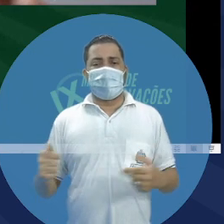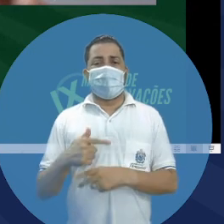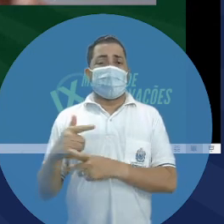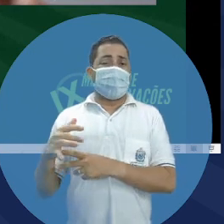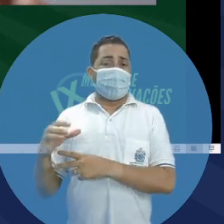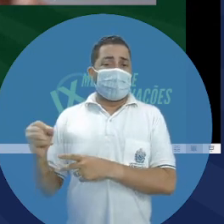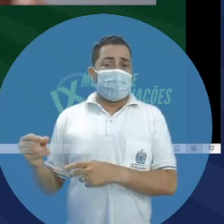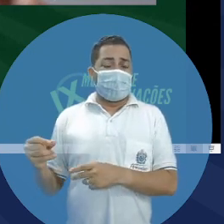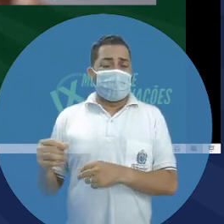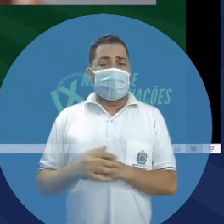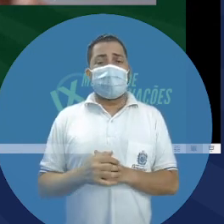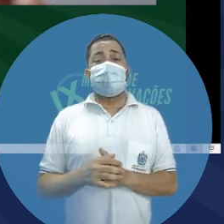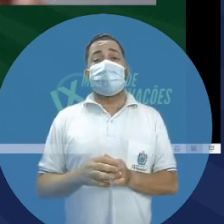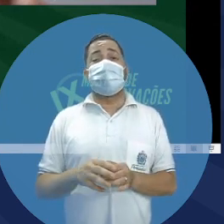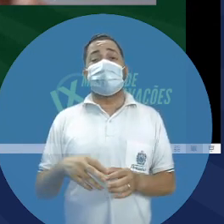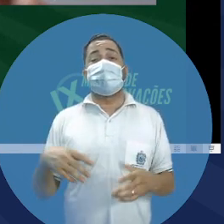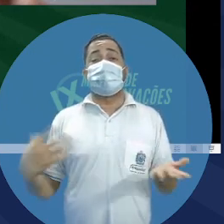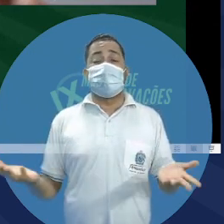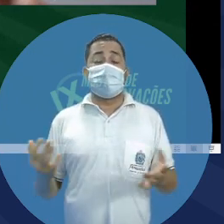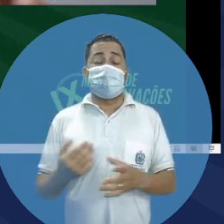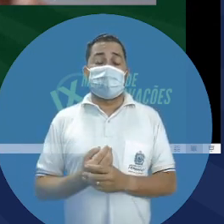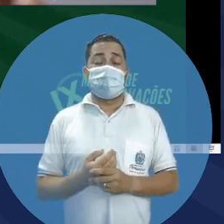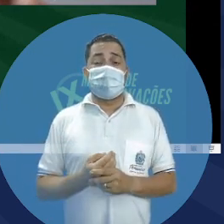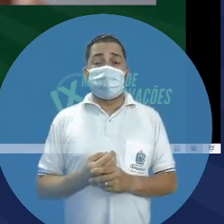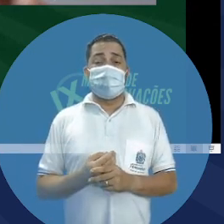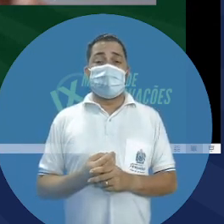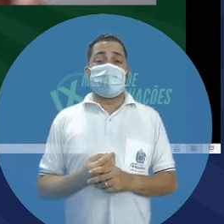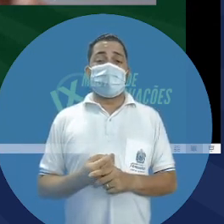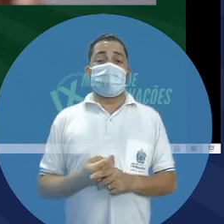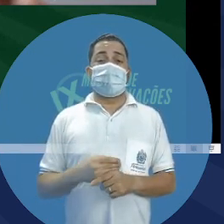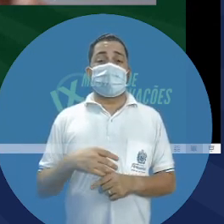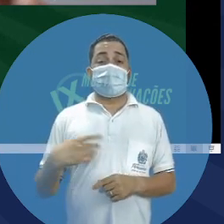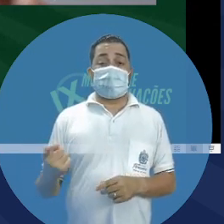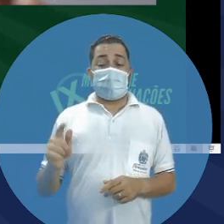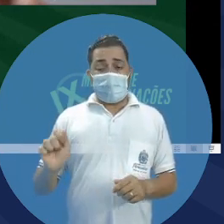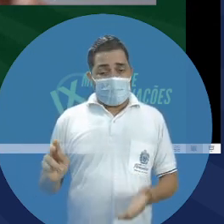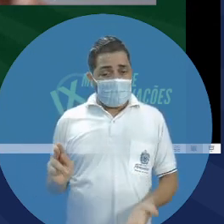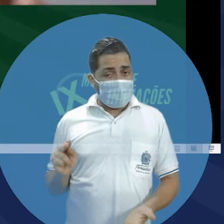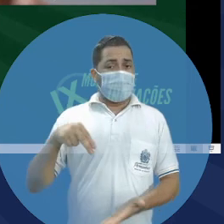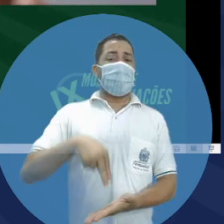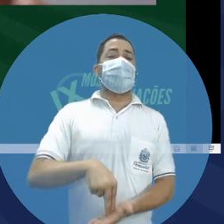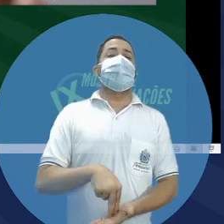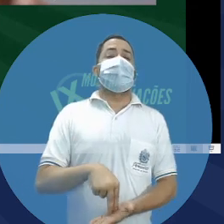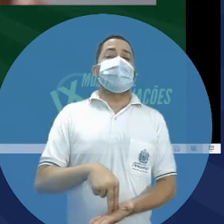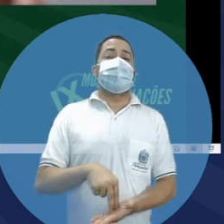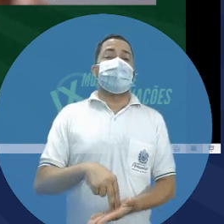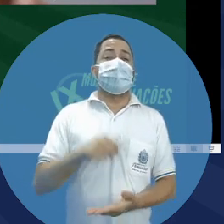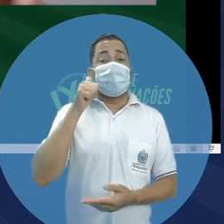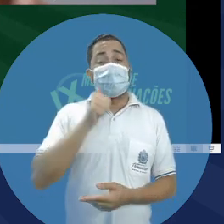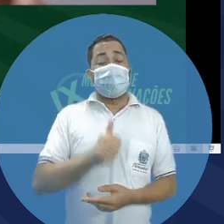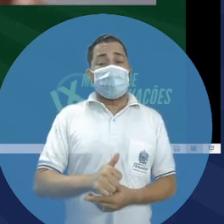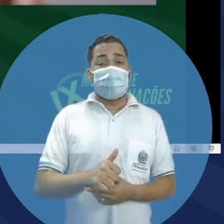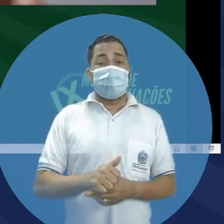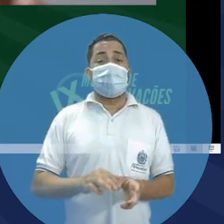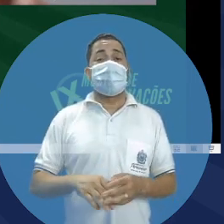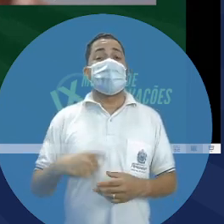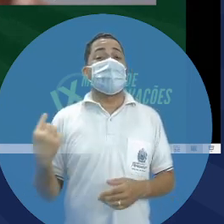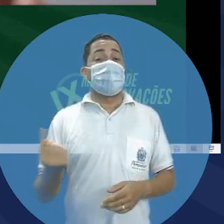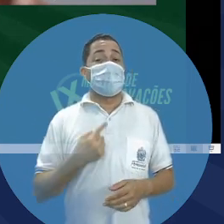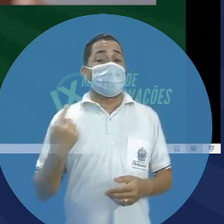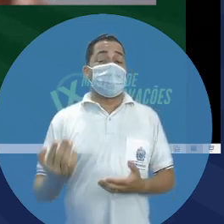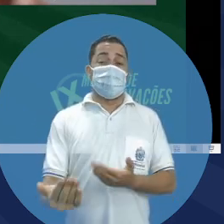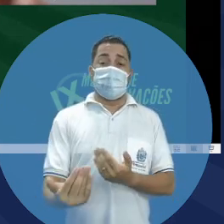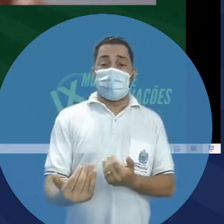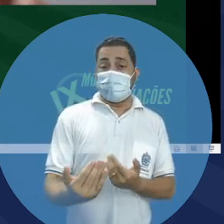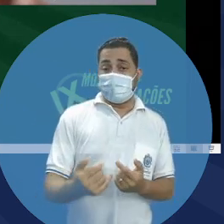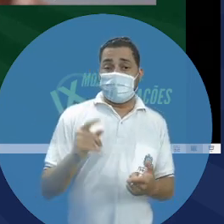sensibilização e desse empoderamento feminino em nossos jovens, e também